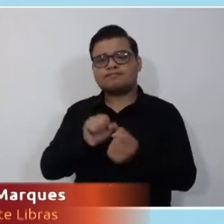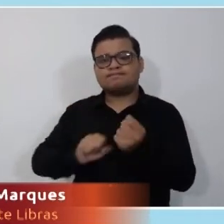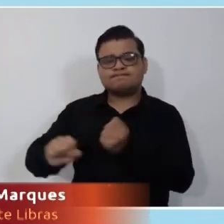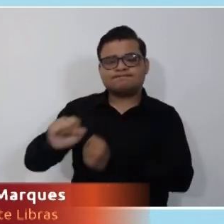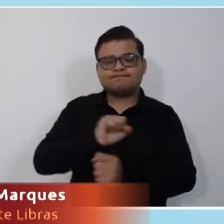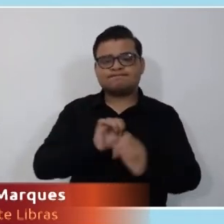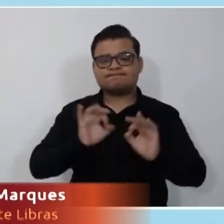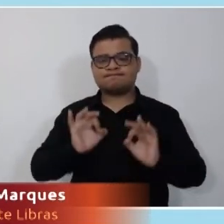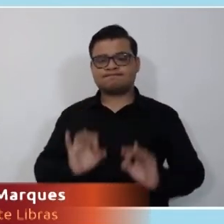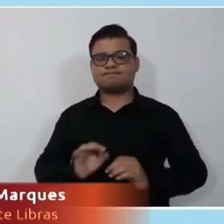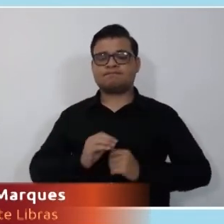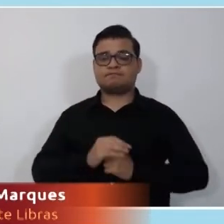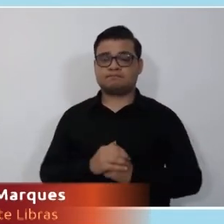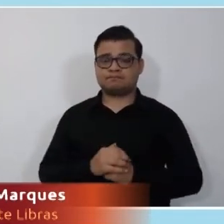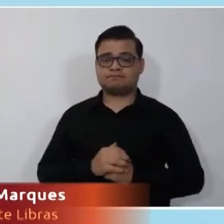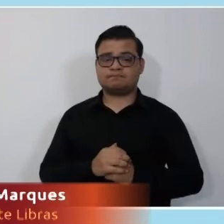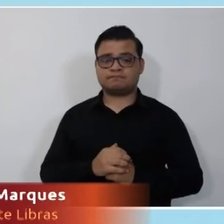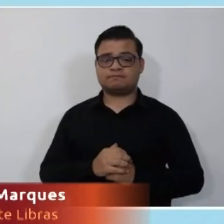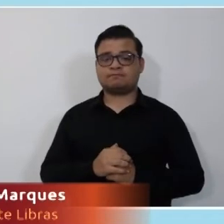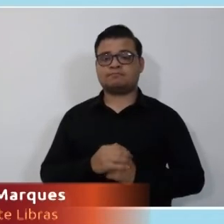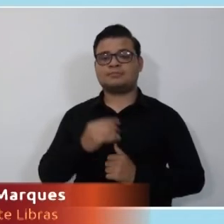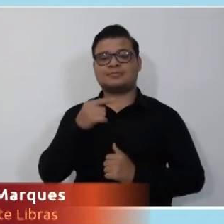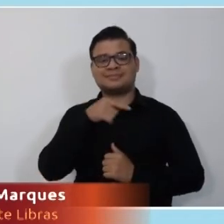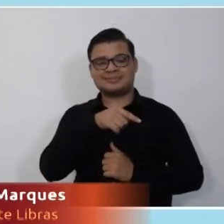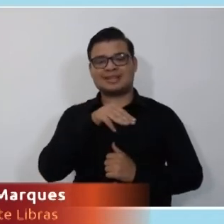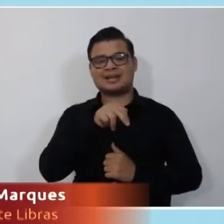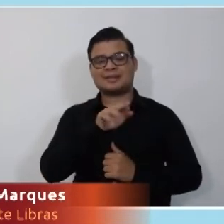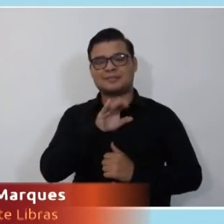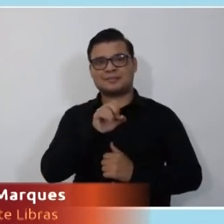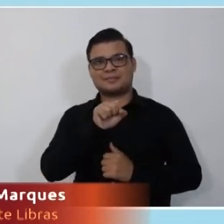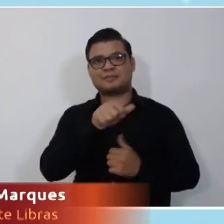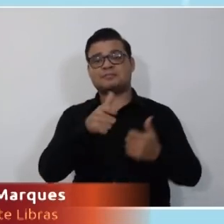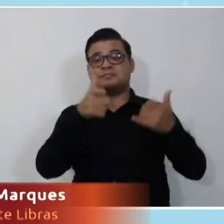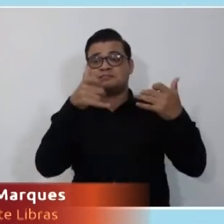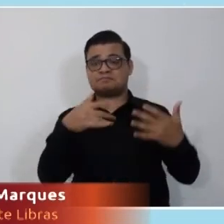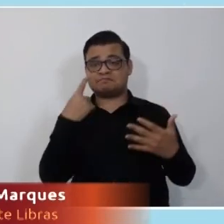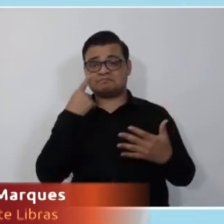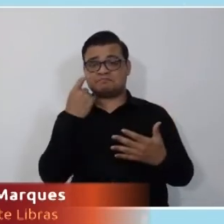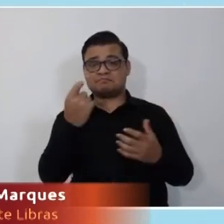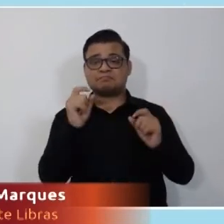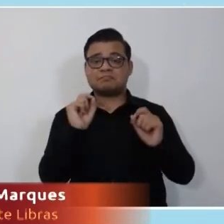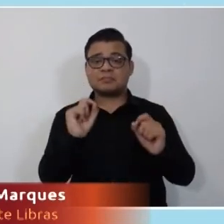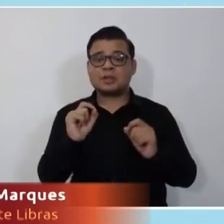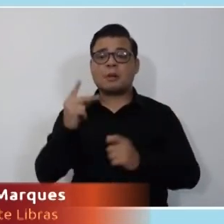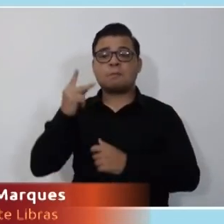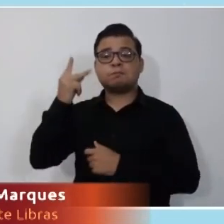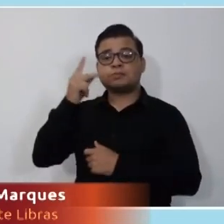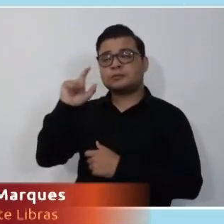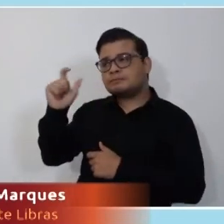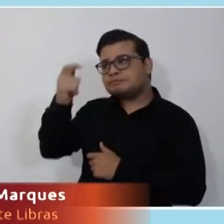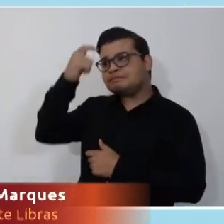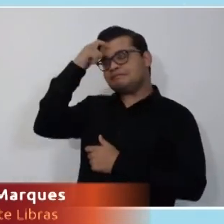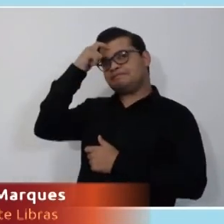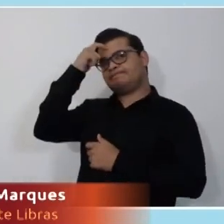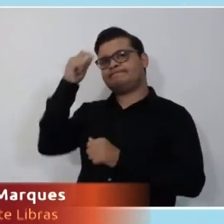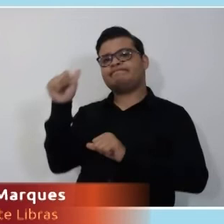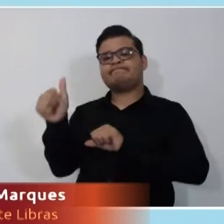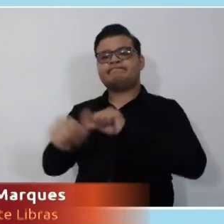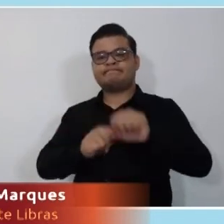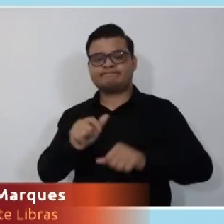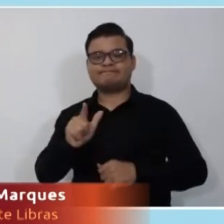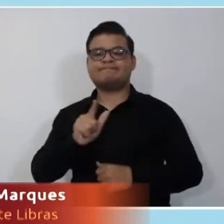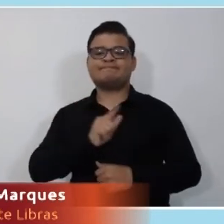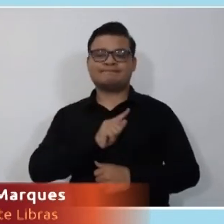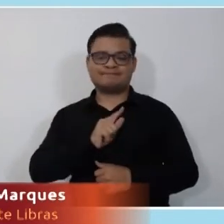O que eu acho interessante que o Marcos colocou é justamente a mudança da mentalidade política, né? E nós precisamos não somente a mudança da